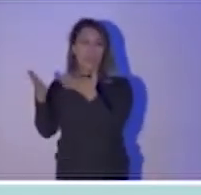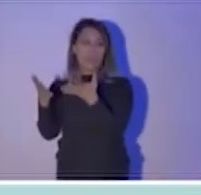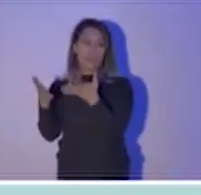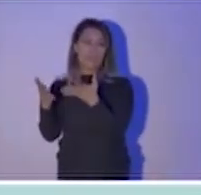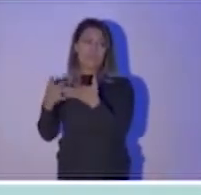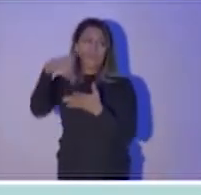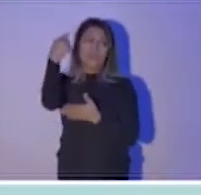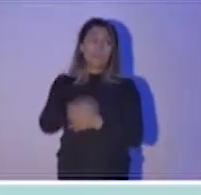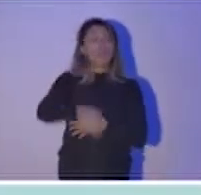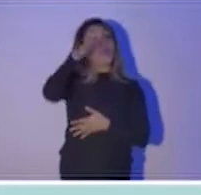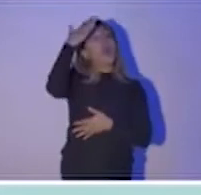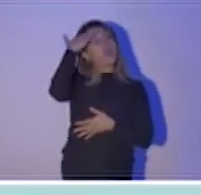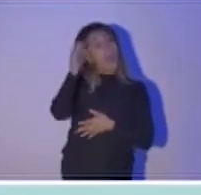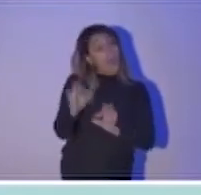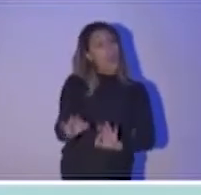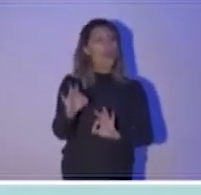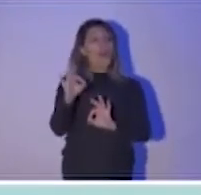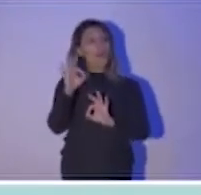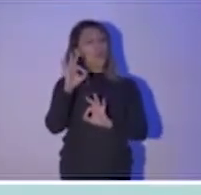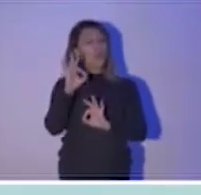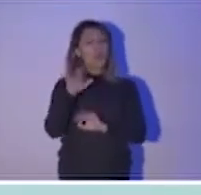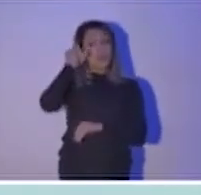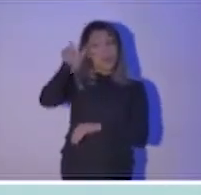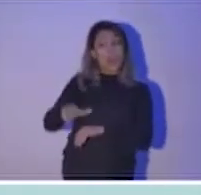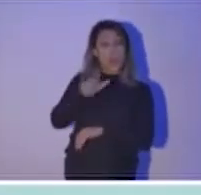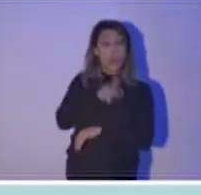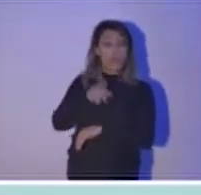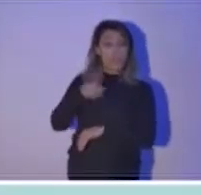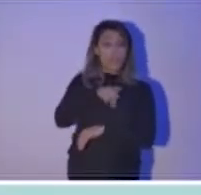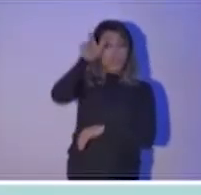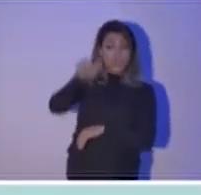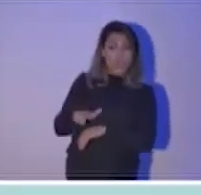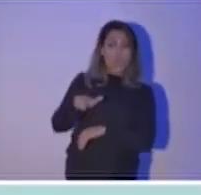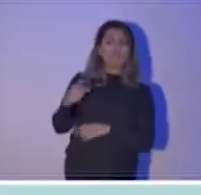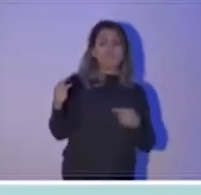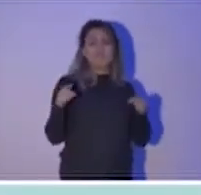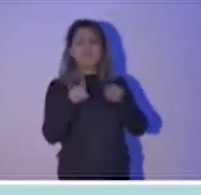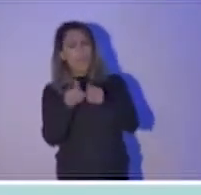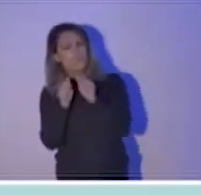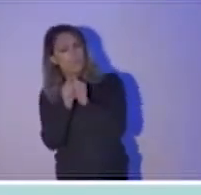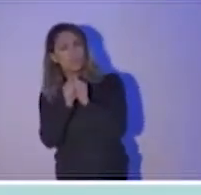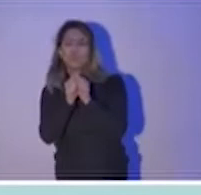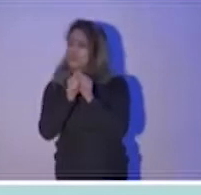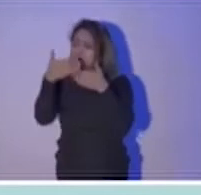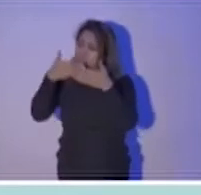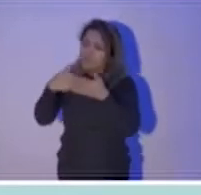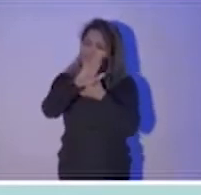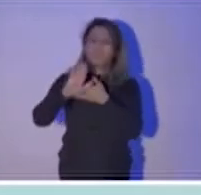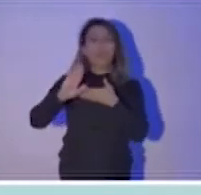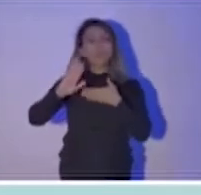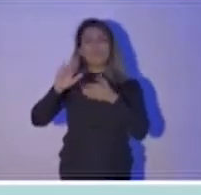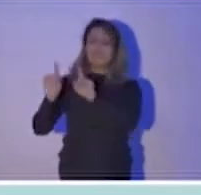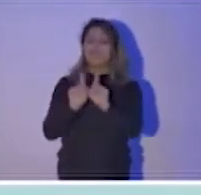inicial dessa coerência é dizer para o professor, vamos a partir de onde você está, vamos junto fazer um futuro melhor.